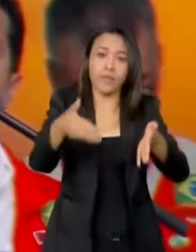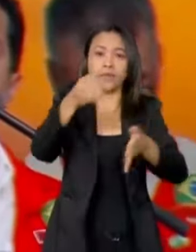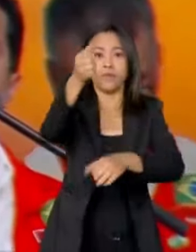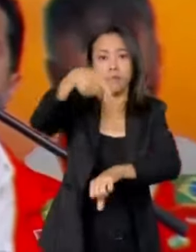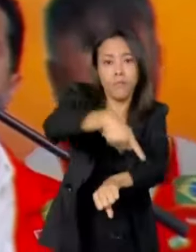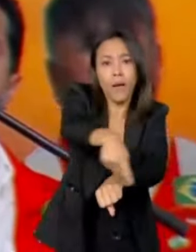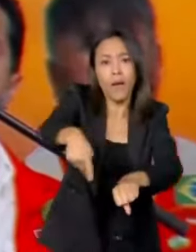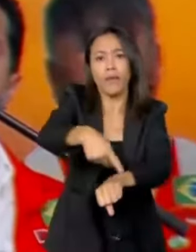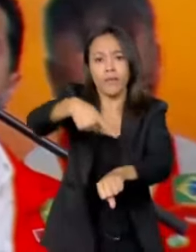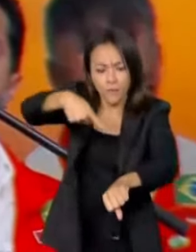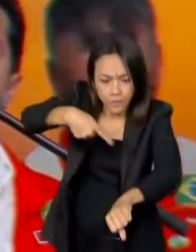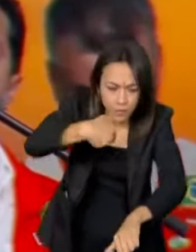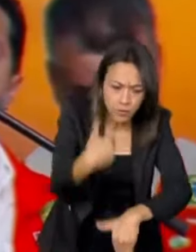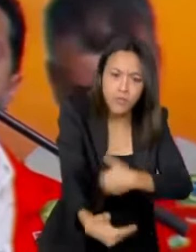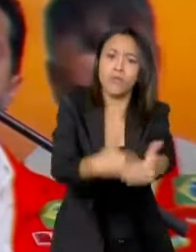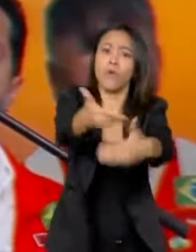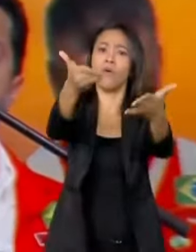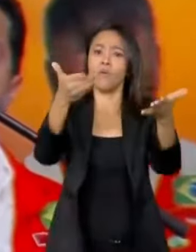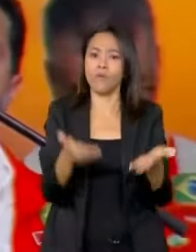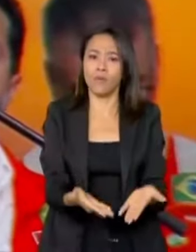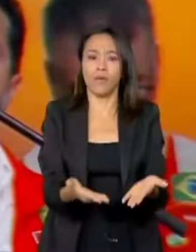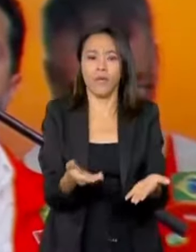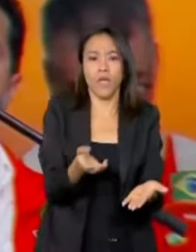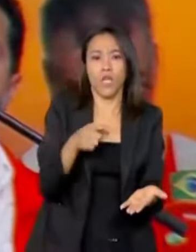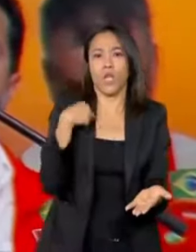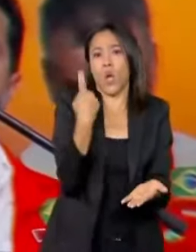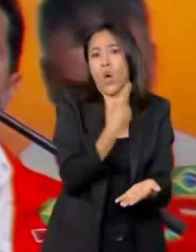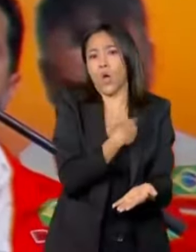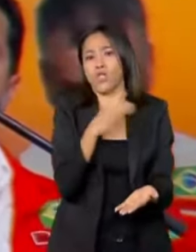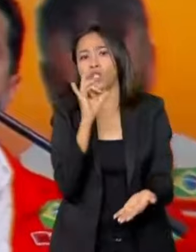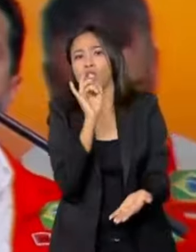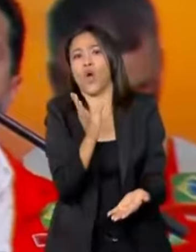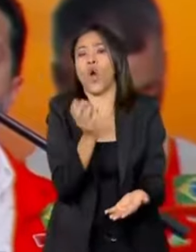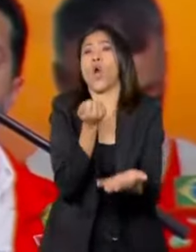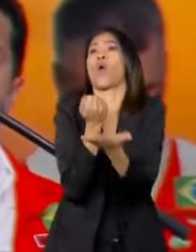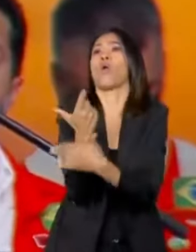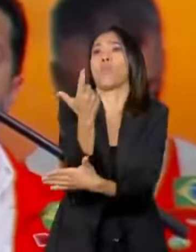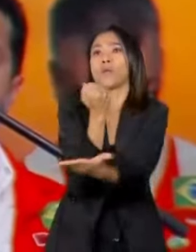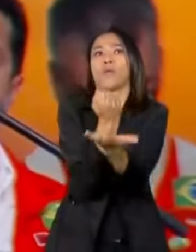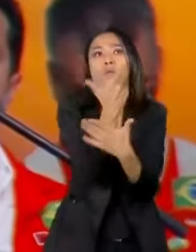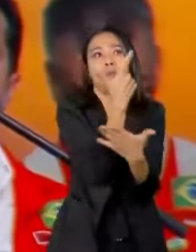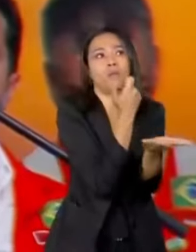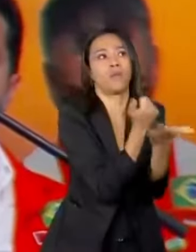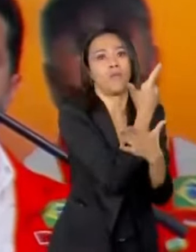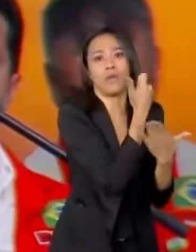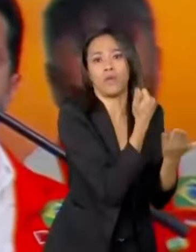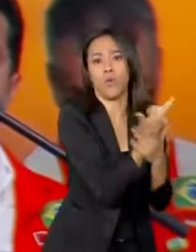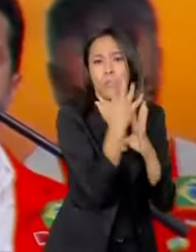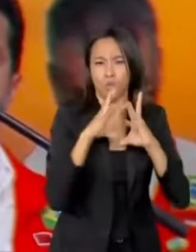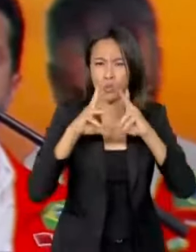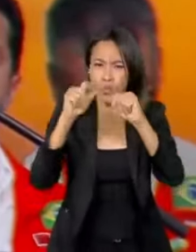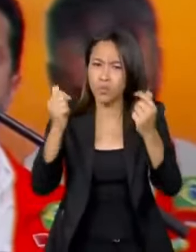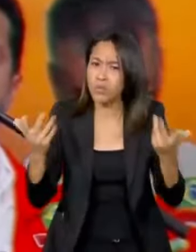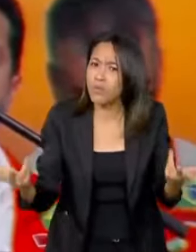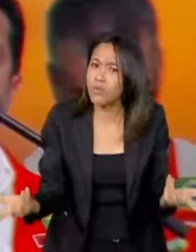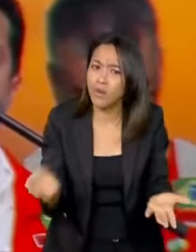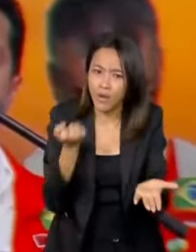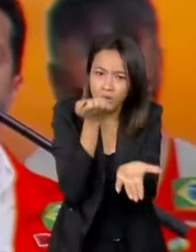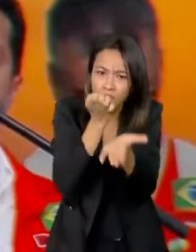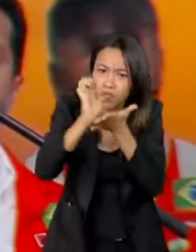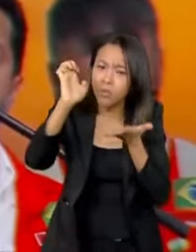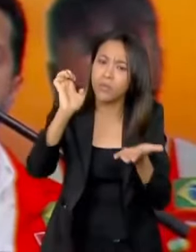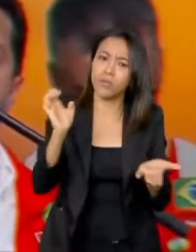se desenvolva. A gente não pode ser um mero importador de tudo. É importante. Foi por isso, Magda,